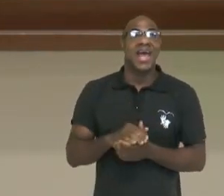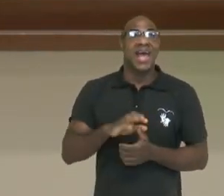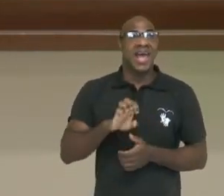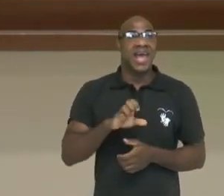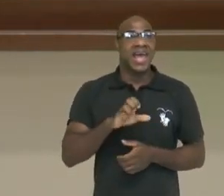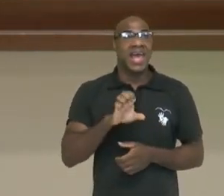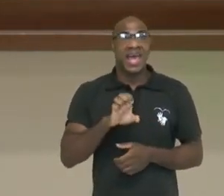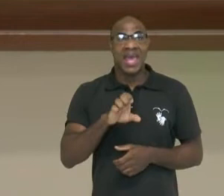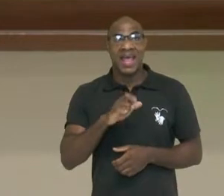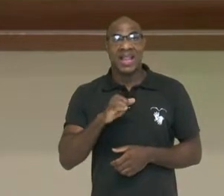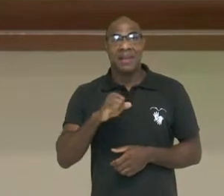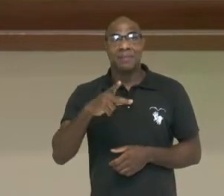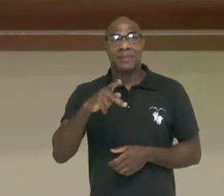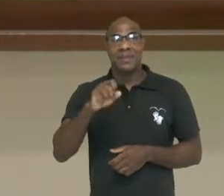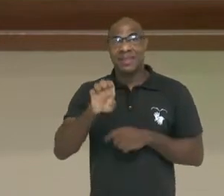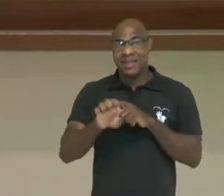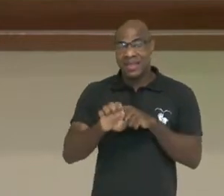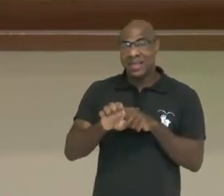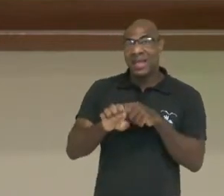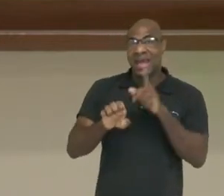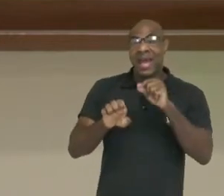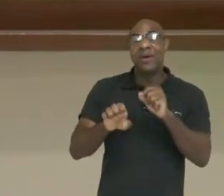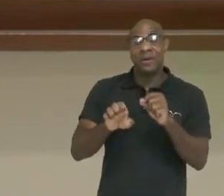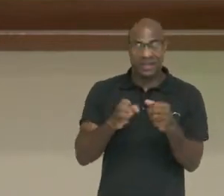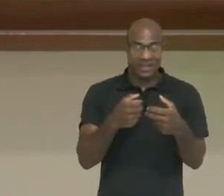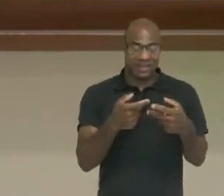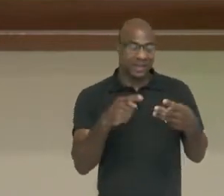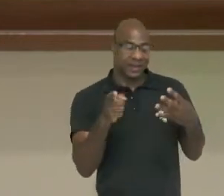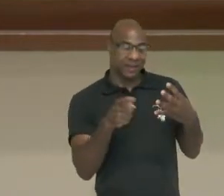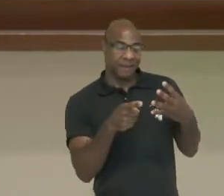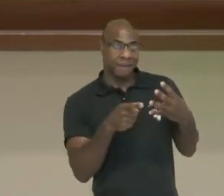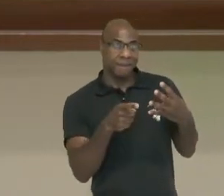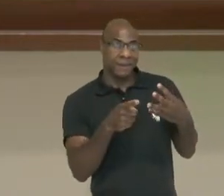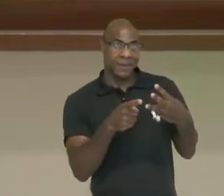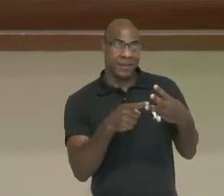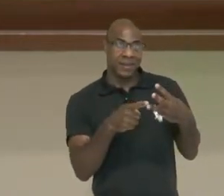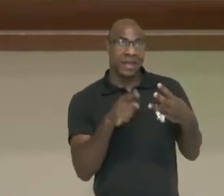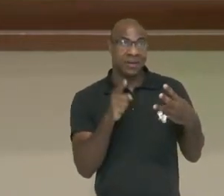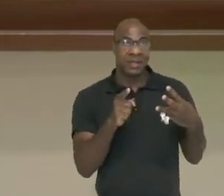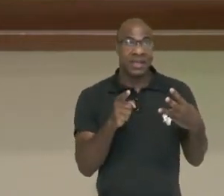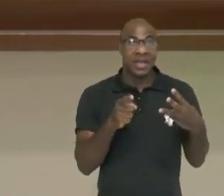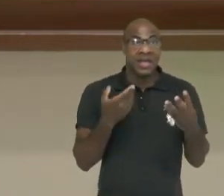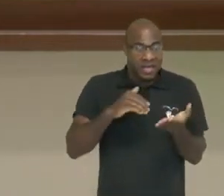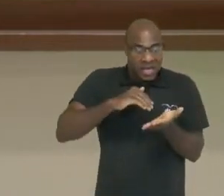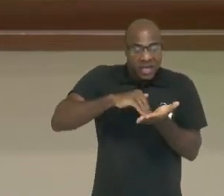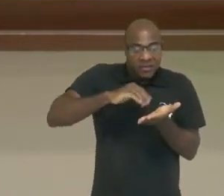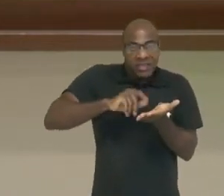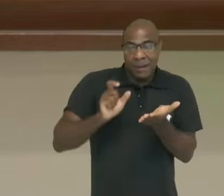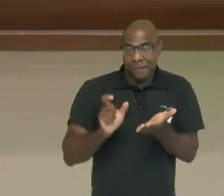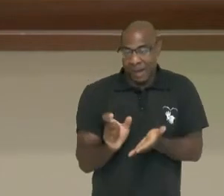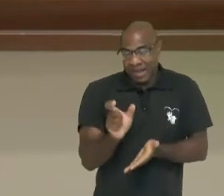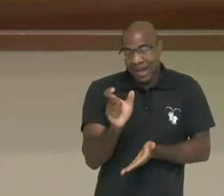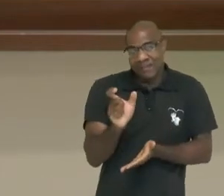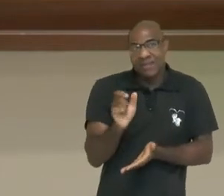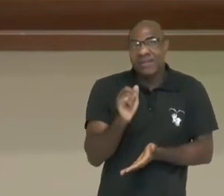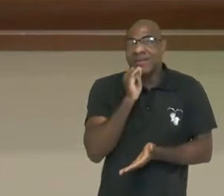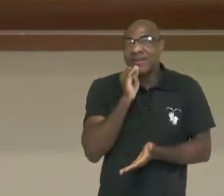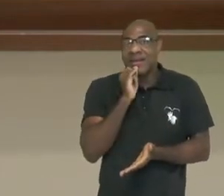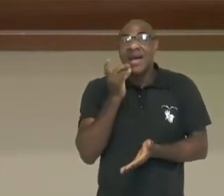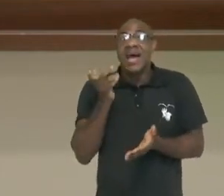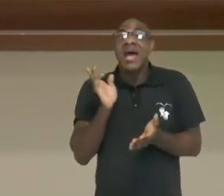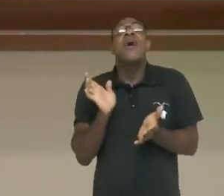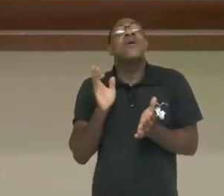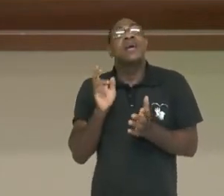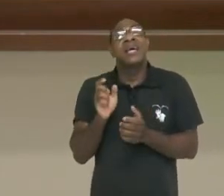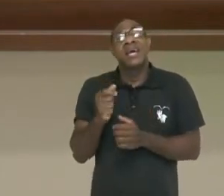há pouco, ele é um elemento em que a gente retira uma palavra. O famoso sujeito oculto,